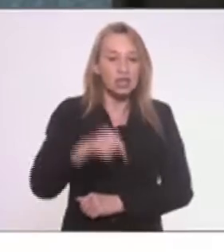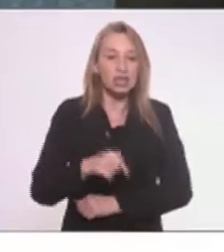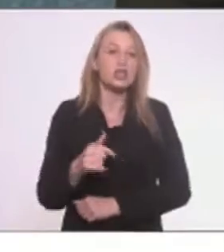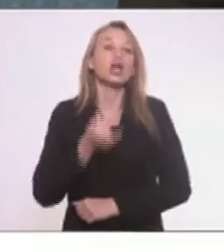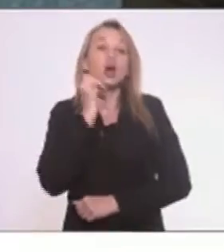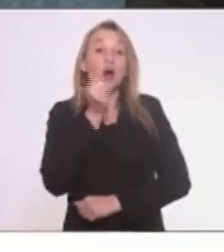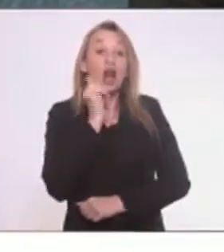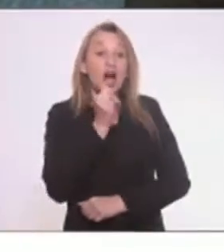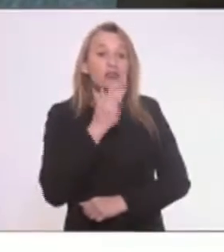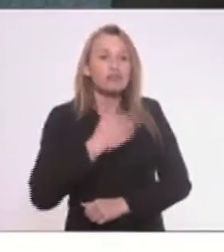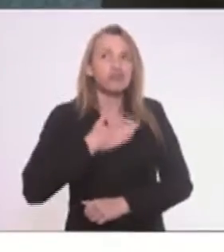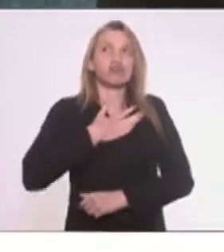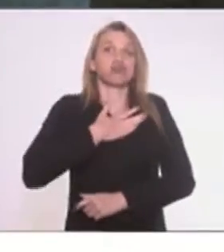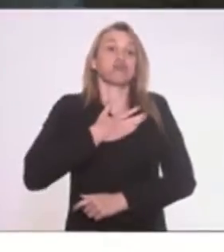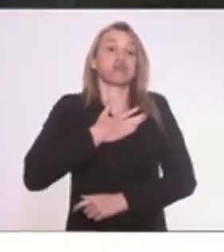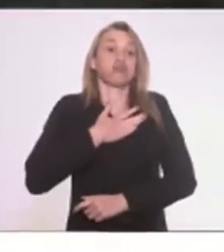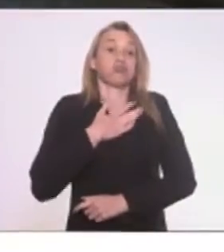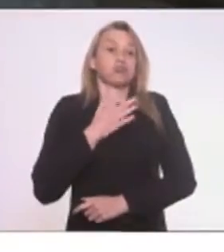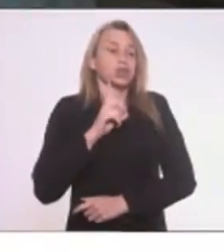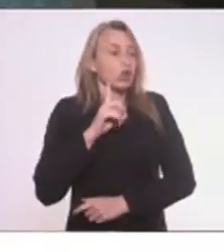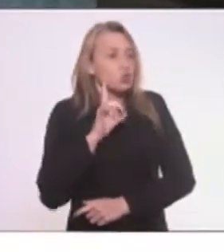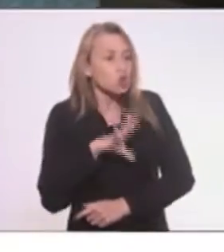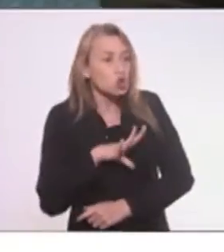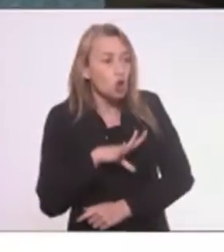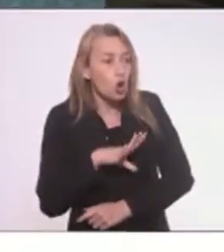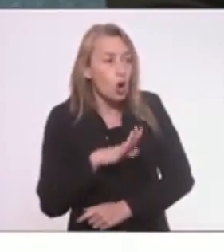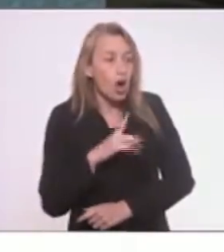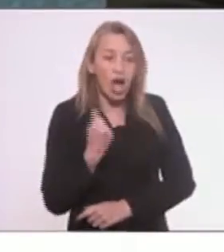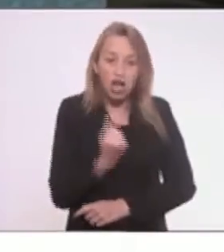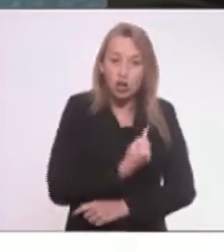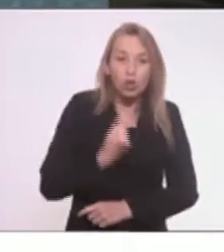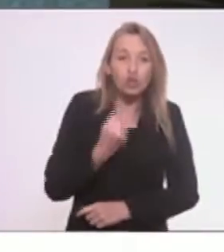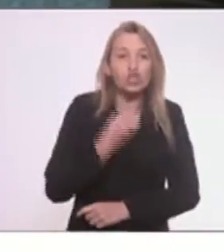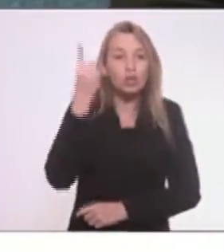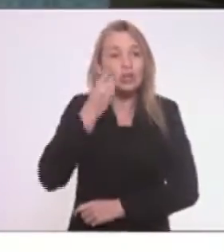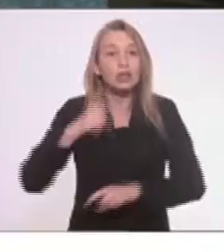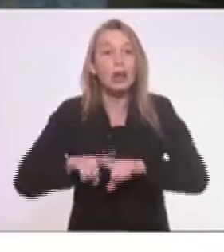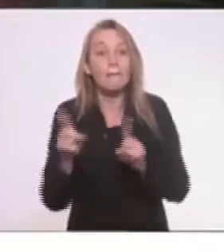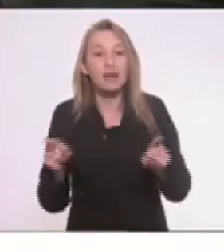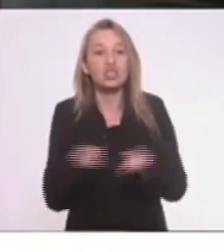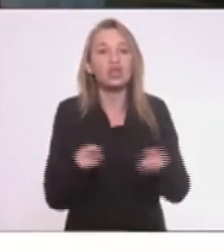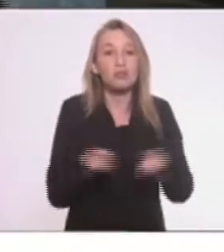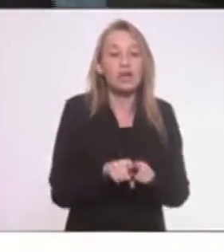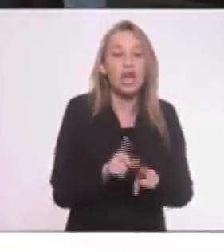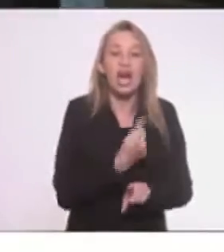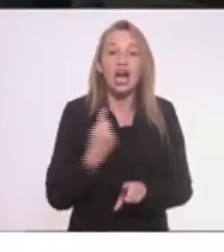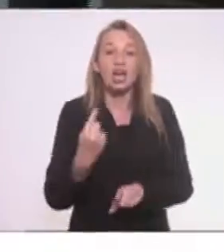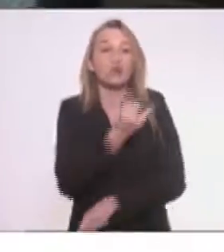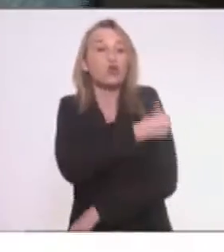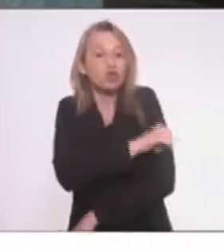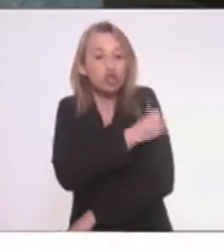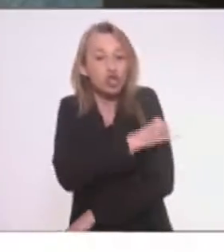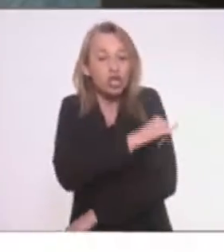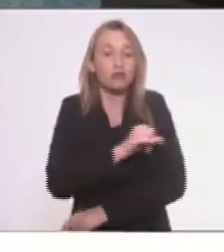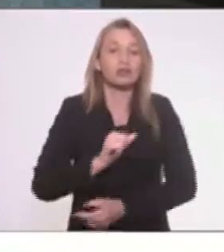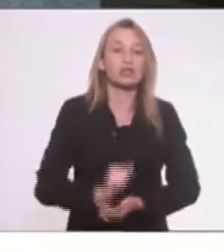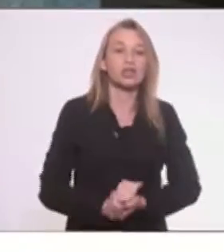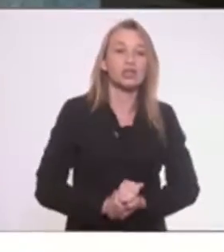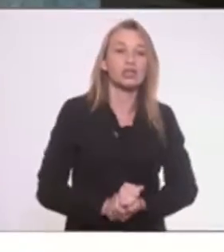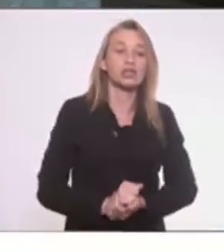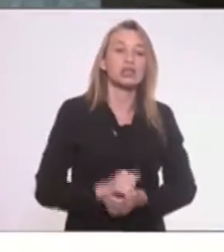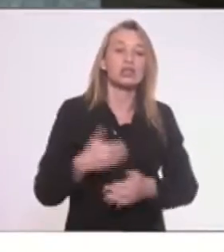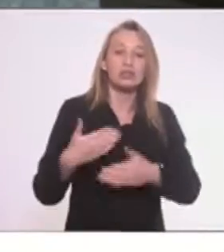um relatório que surpreende não só a nós deputados, mas surpreende o Rio de Janeiro,